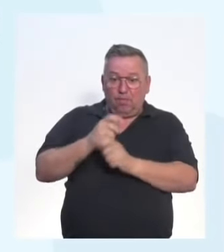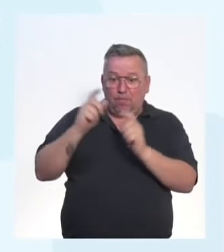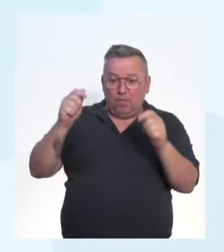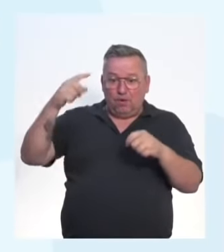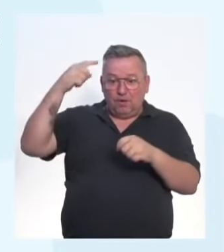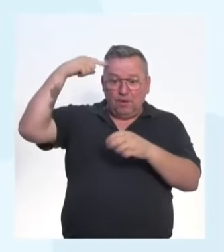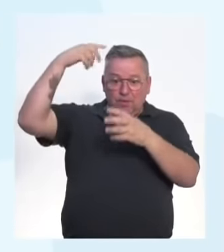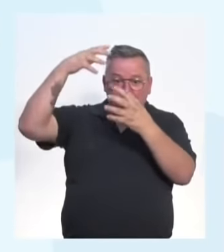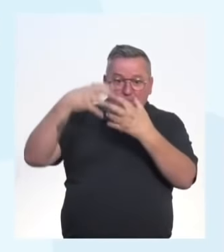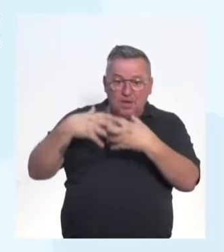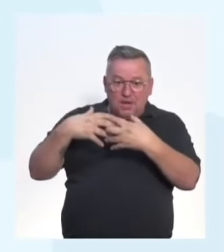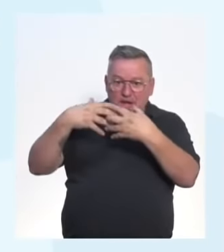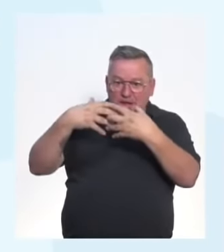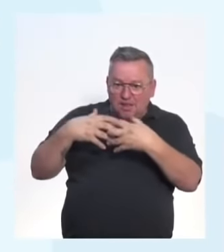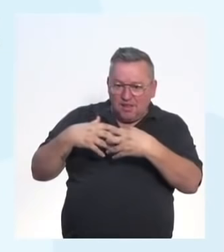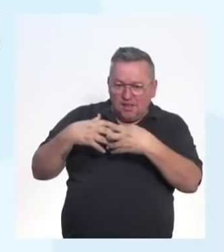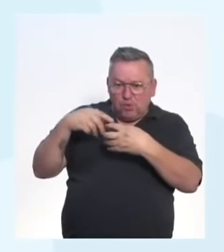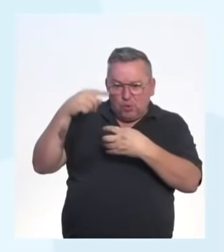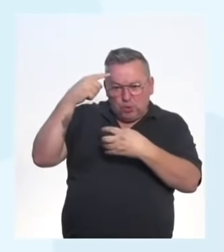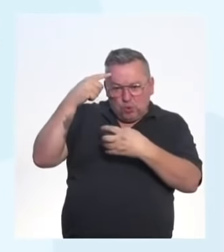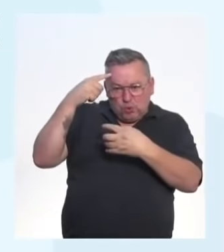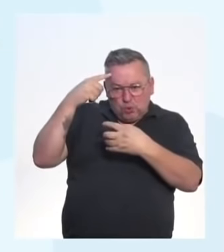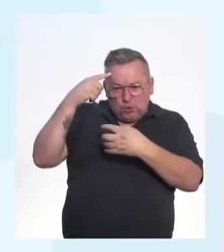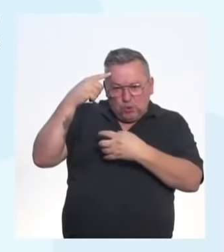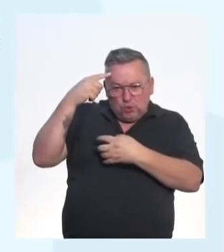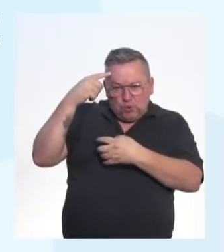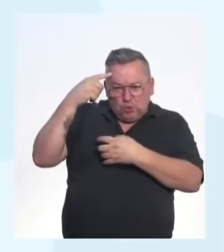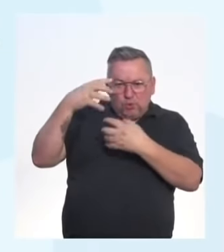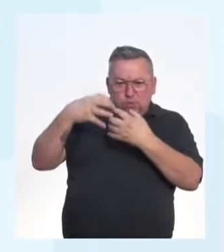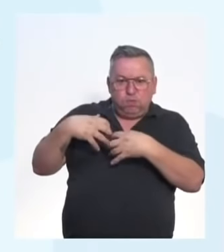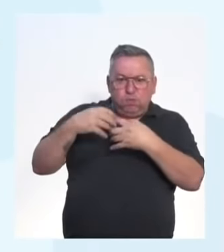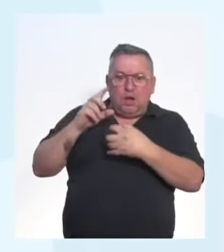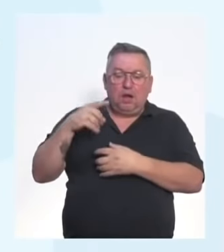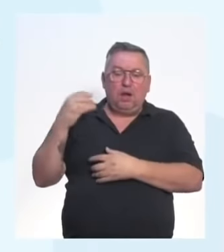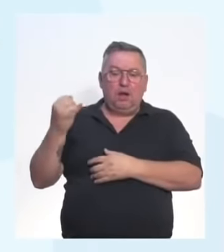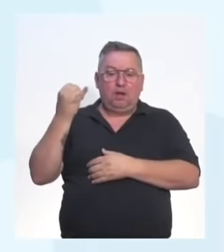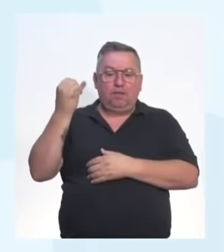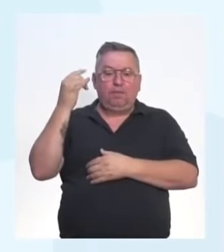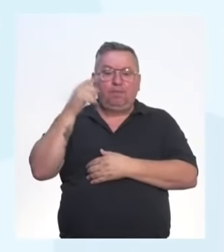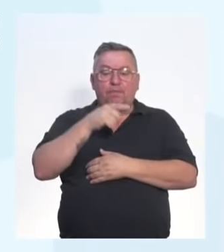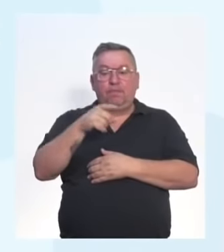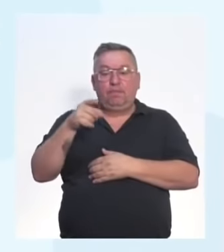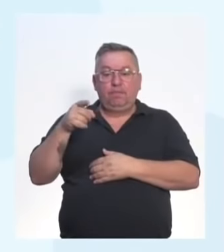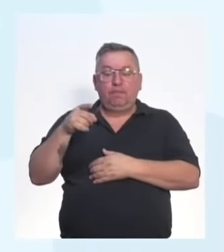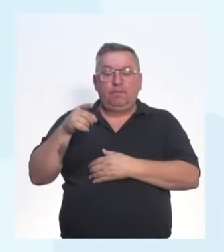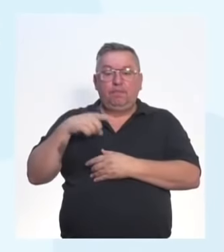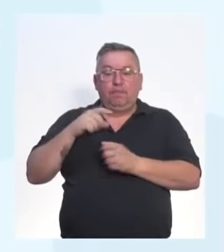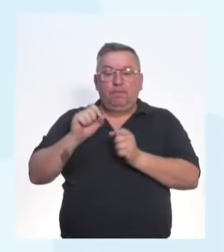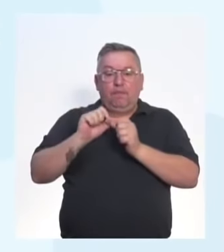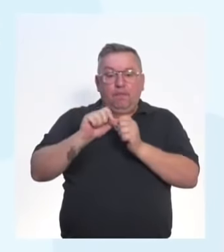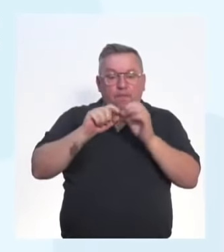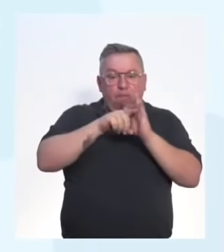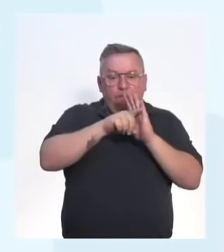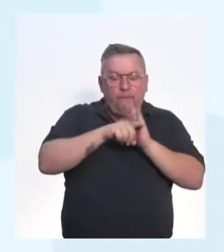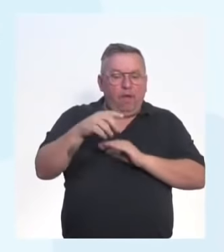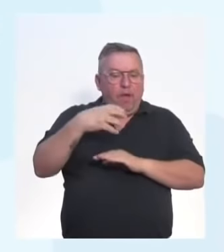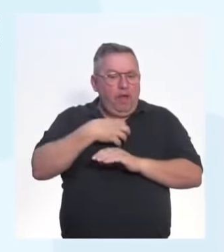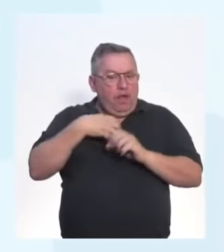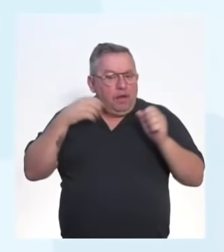ser mentais, como o professor Jonas frisou bastante ontem, né? E é importante essa questão do